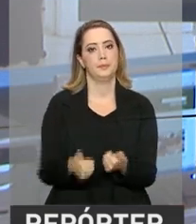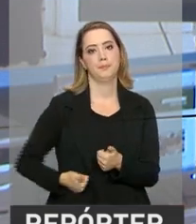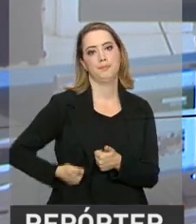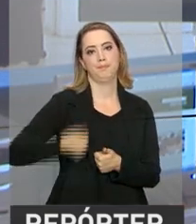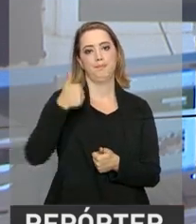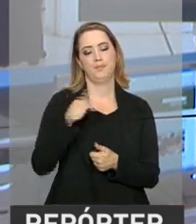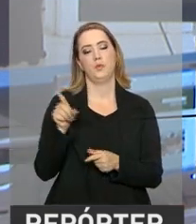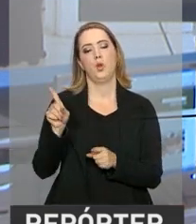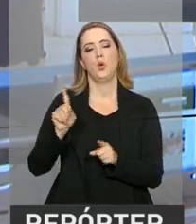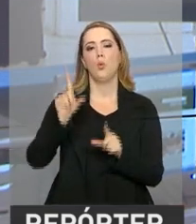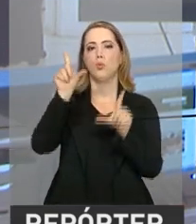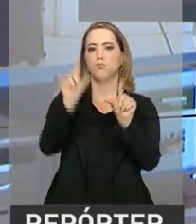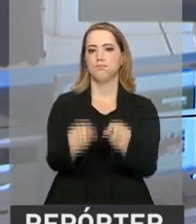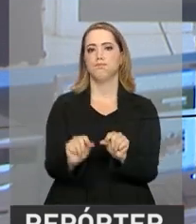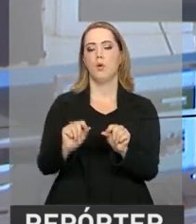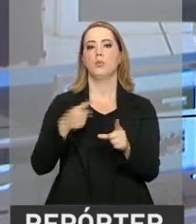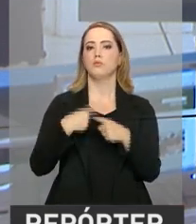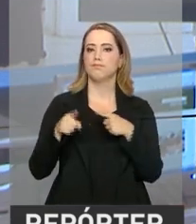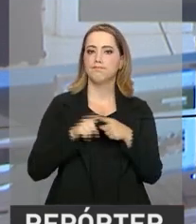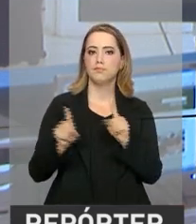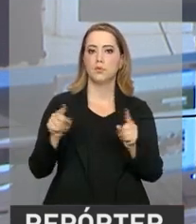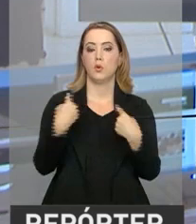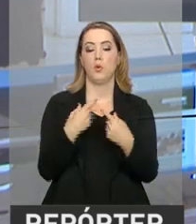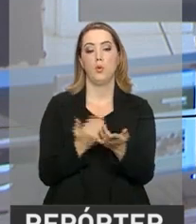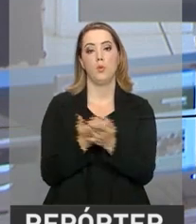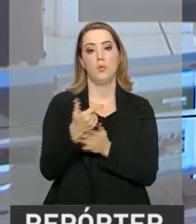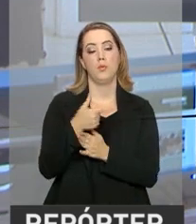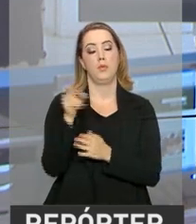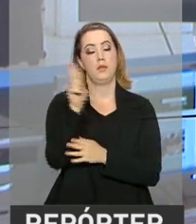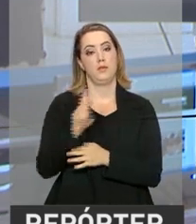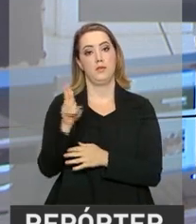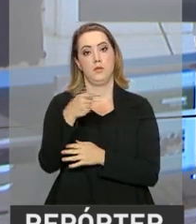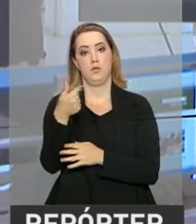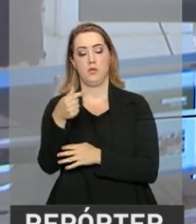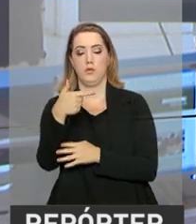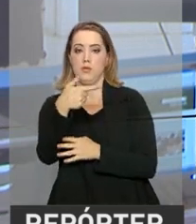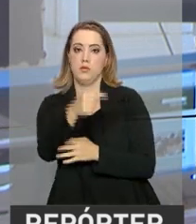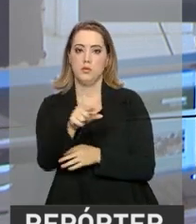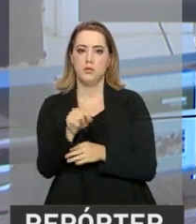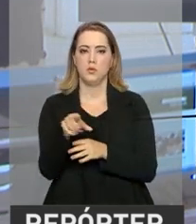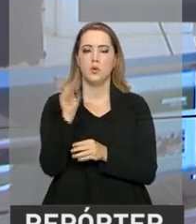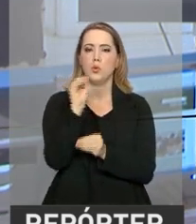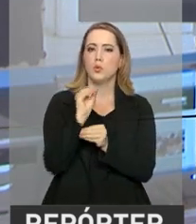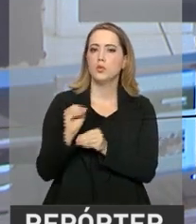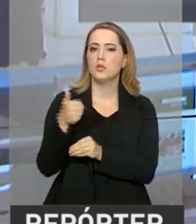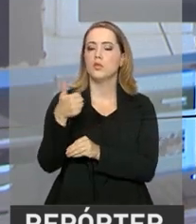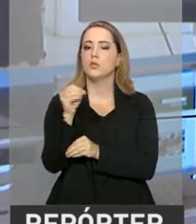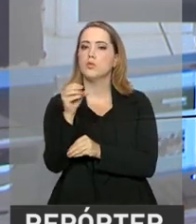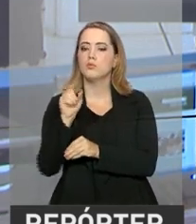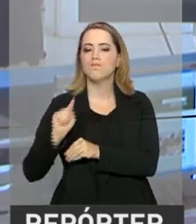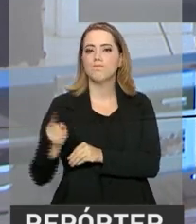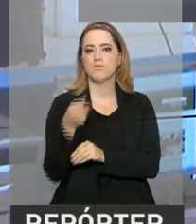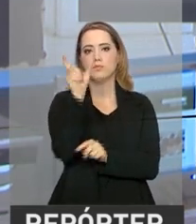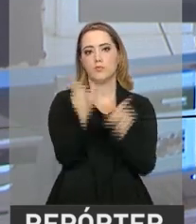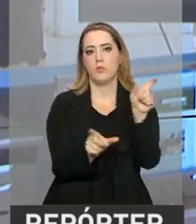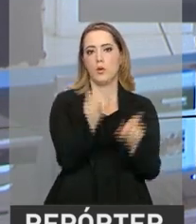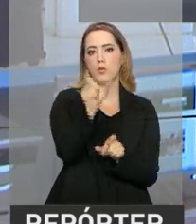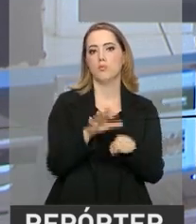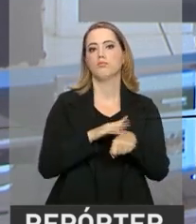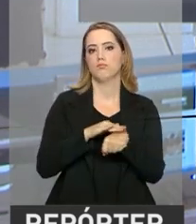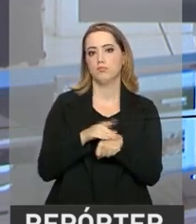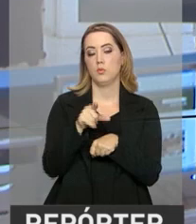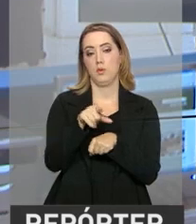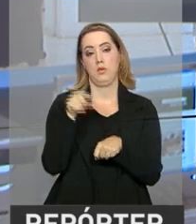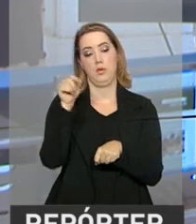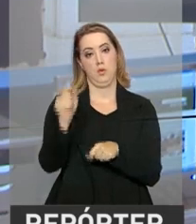Ele começará a ser usado no início de 2017 e deve atender a 100 mil pacientes já no primeiro ano. Ao adotar este remédio, o